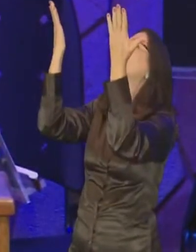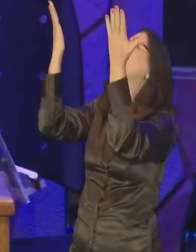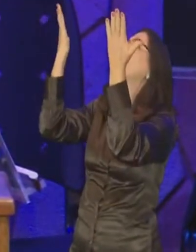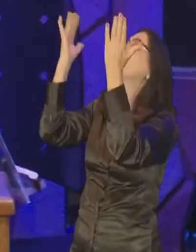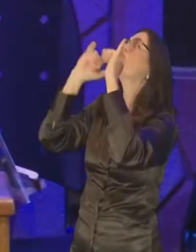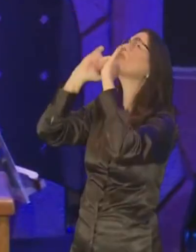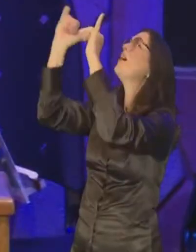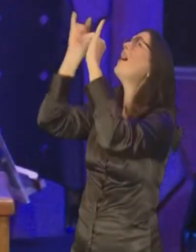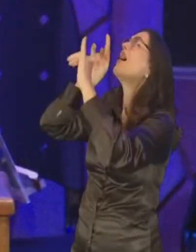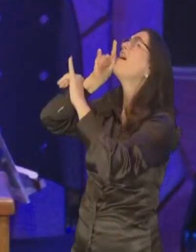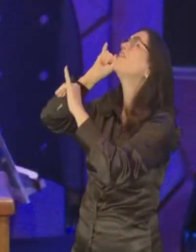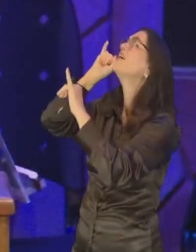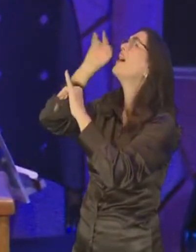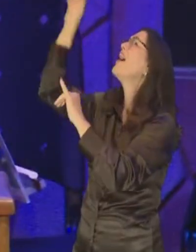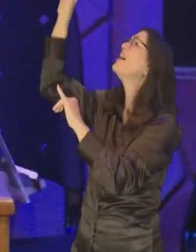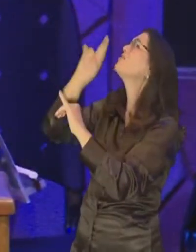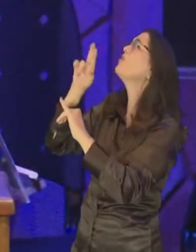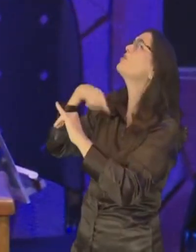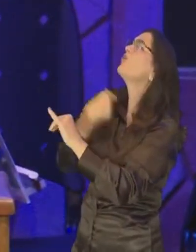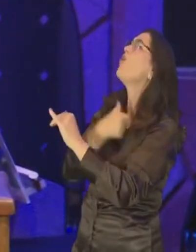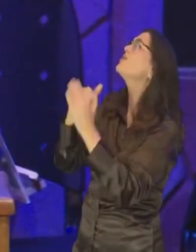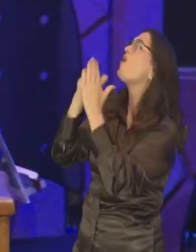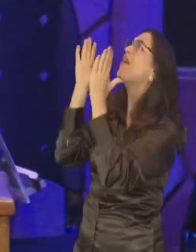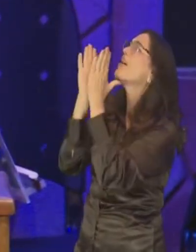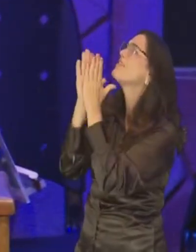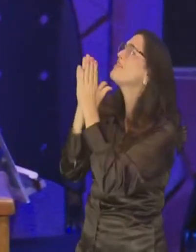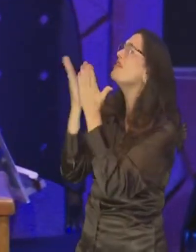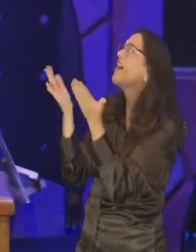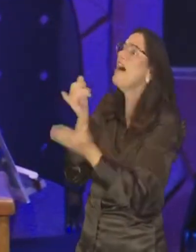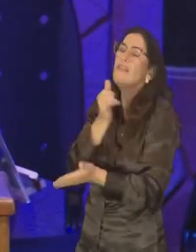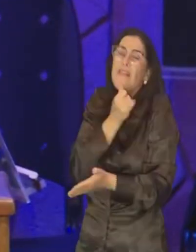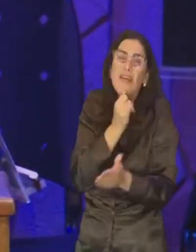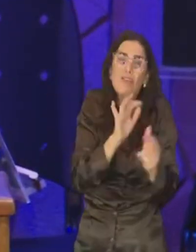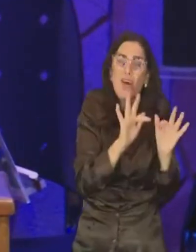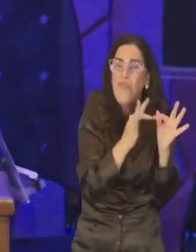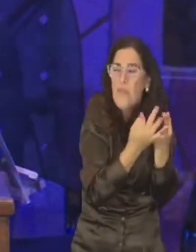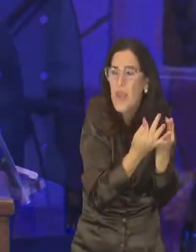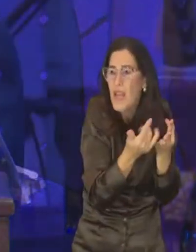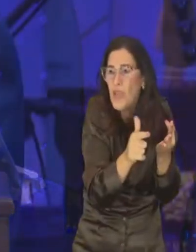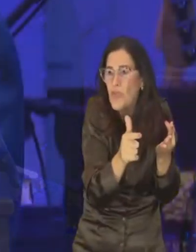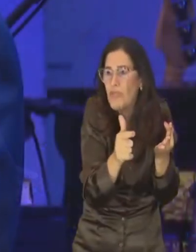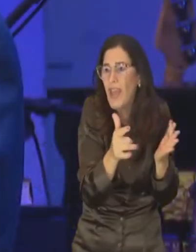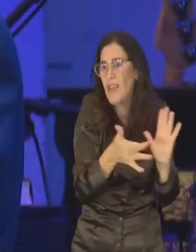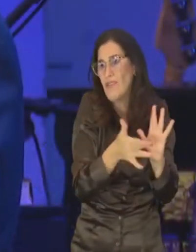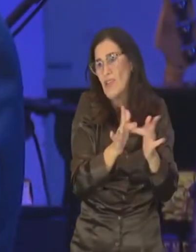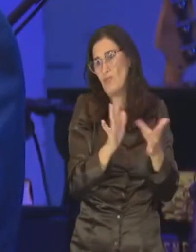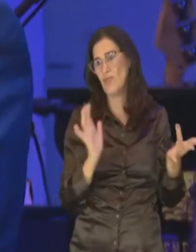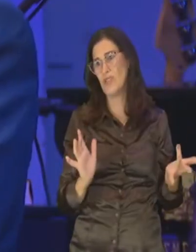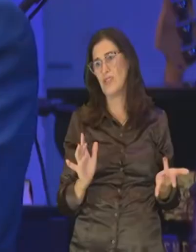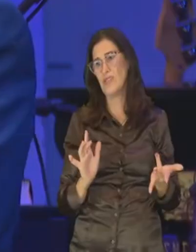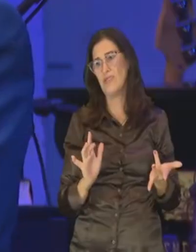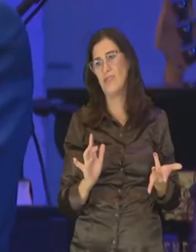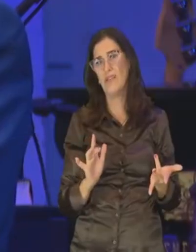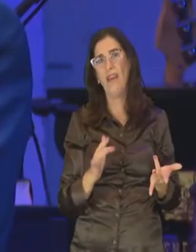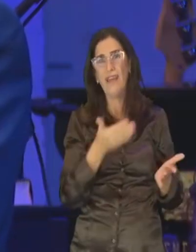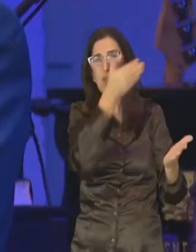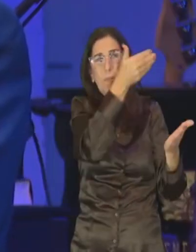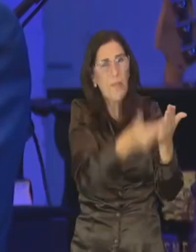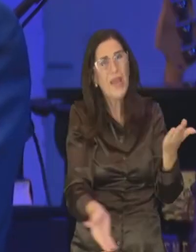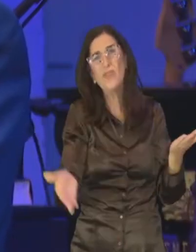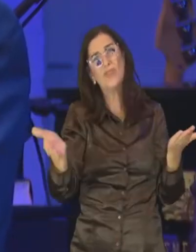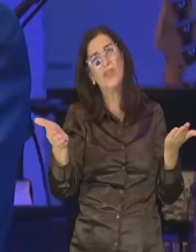dizermos: Pai, ouve a nossa oração. Tristes são eles. Esses estão